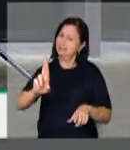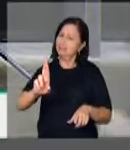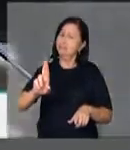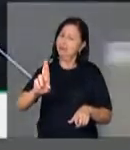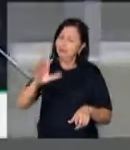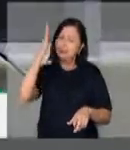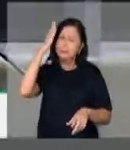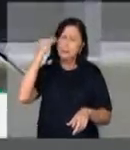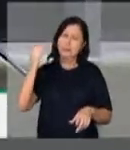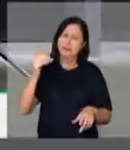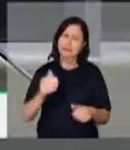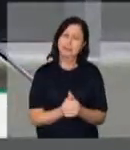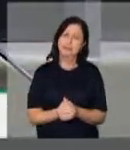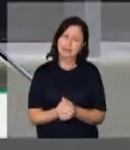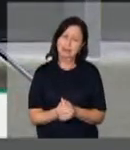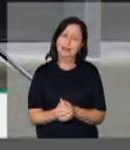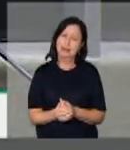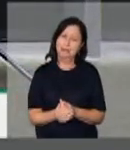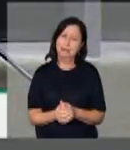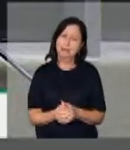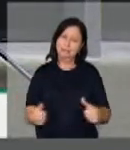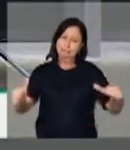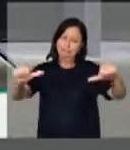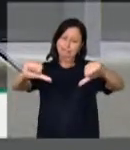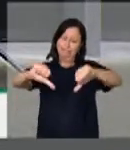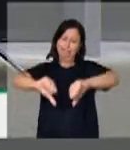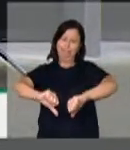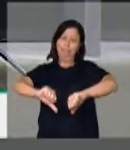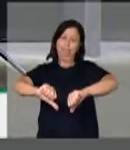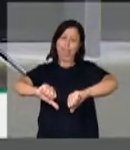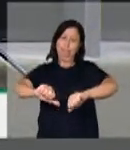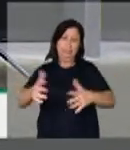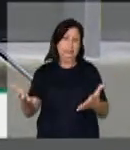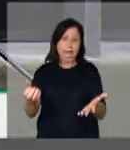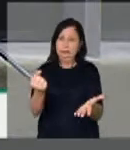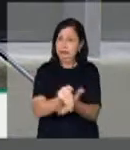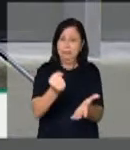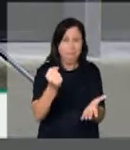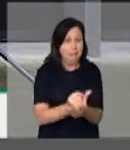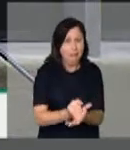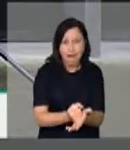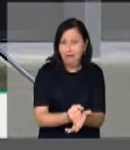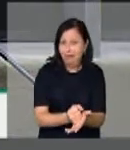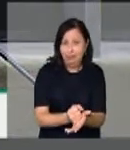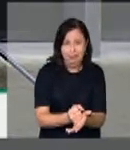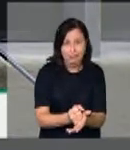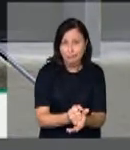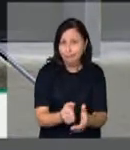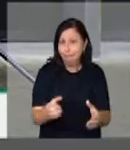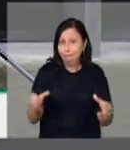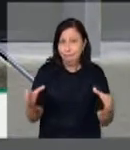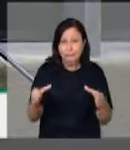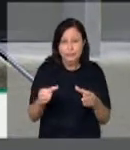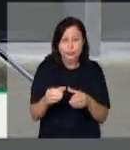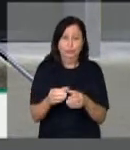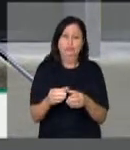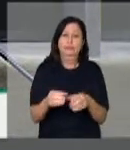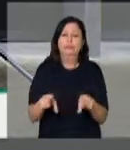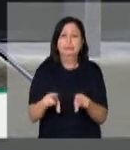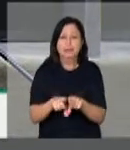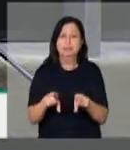de dúvidas, é mais desemprego, porque não gerou emprego, precarização das relações de